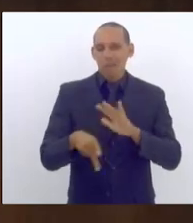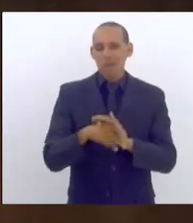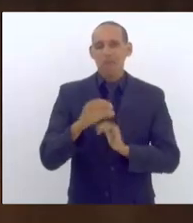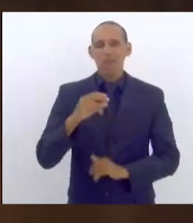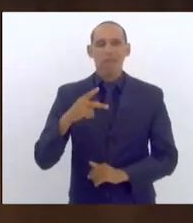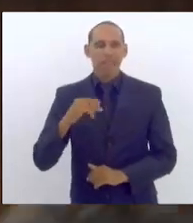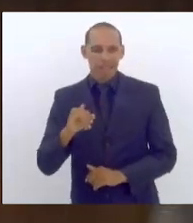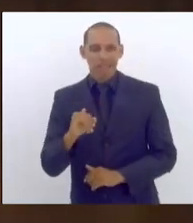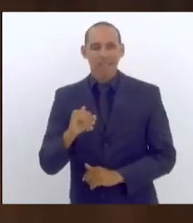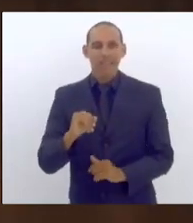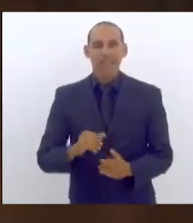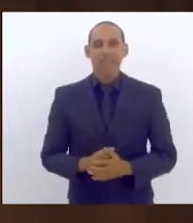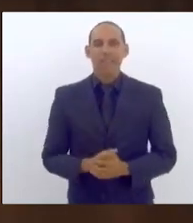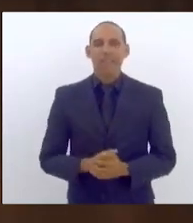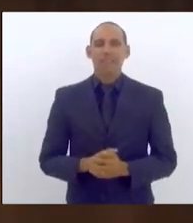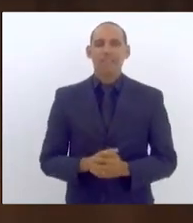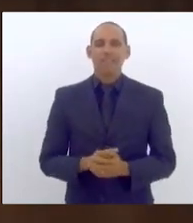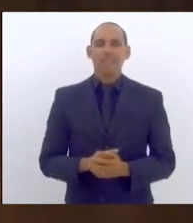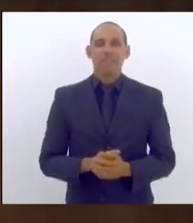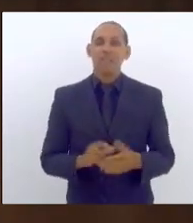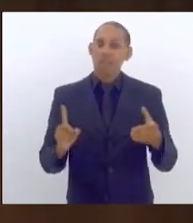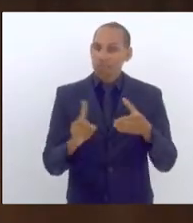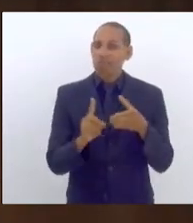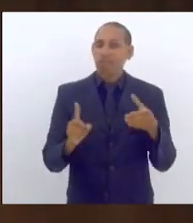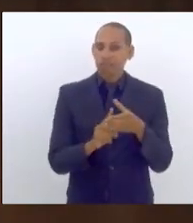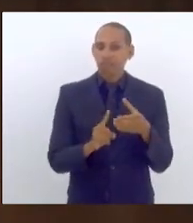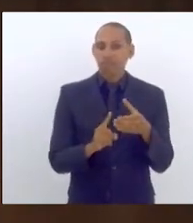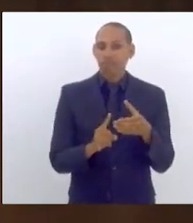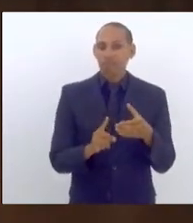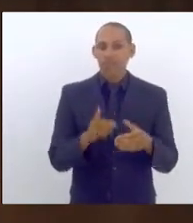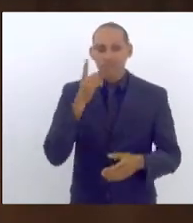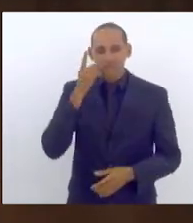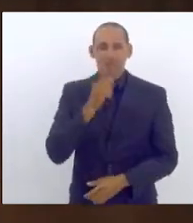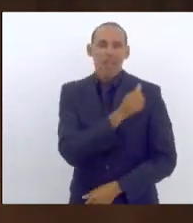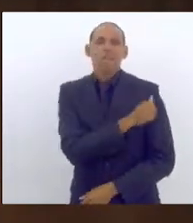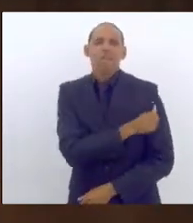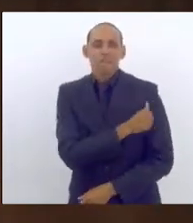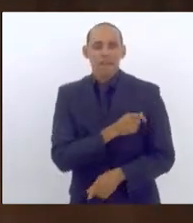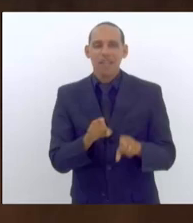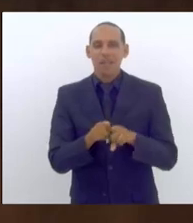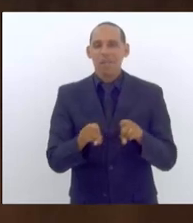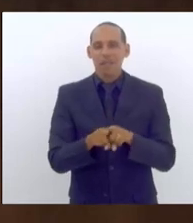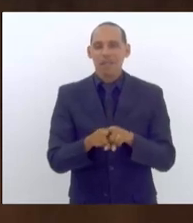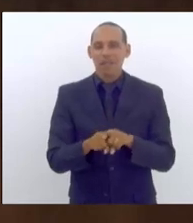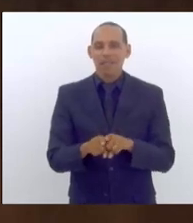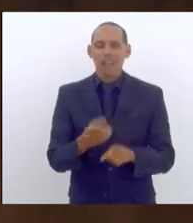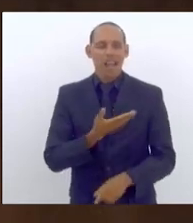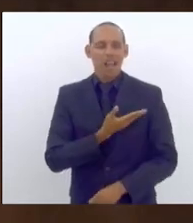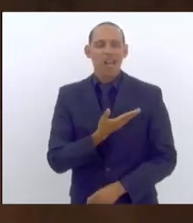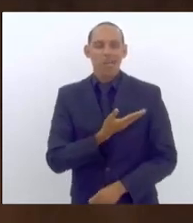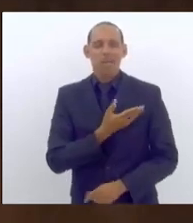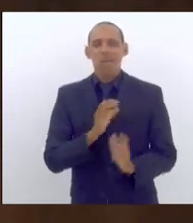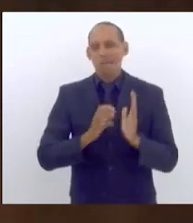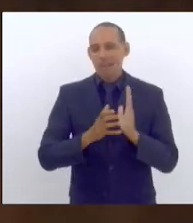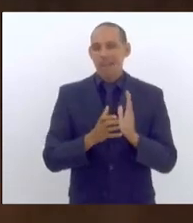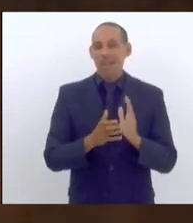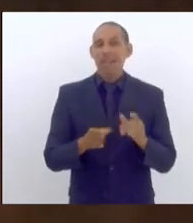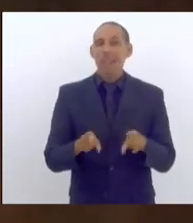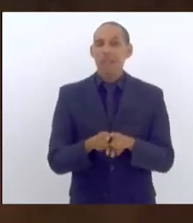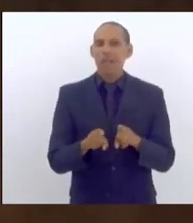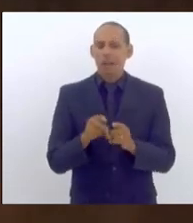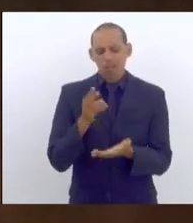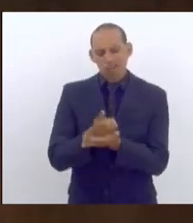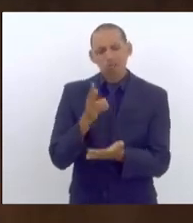cessante, da qual participaram, inclusive, a deputada enfermeira Rejane, nossa colega de partido,